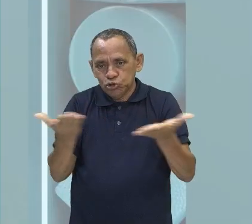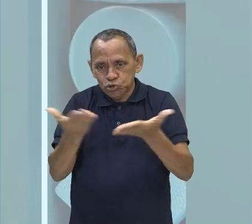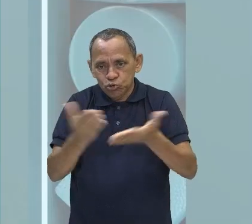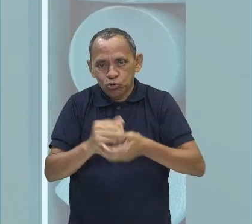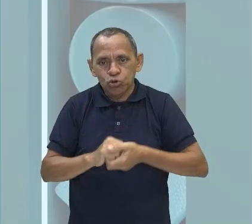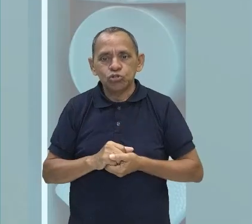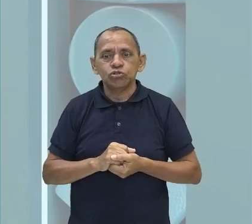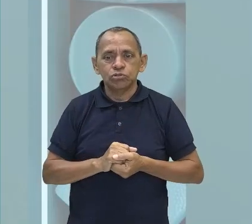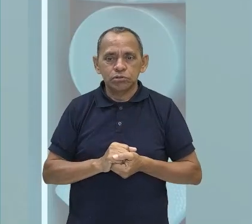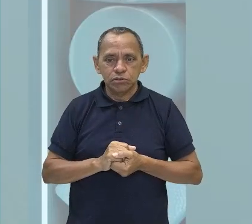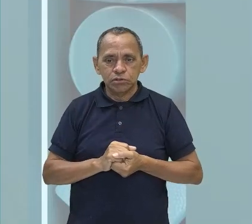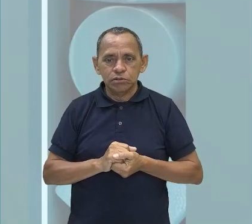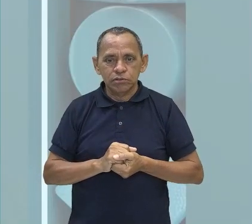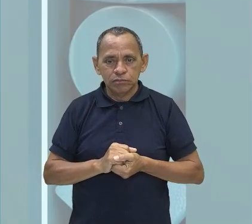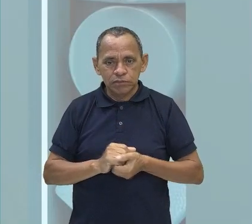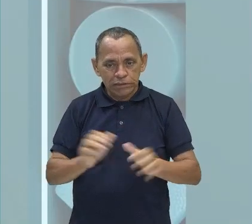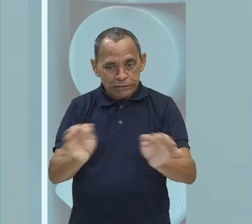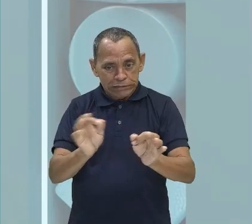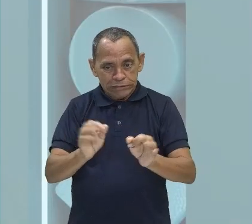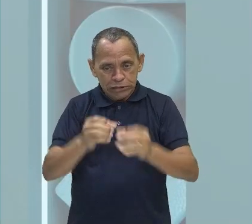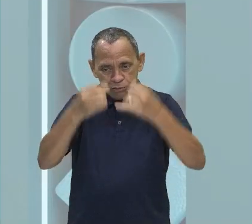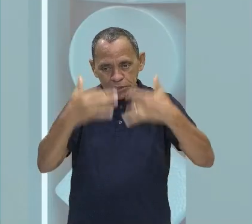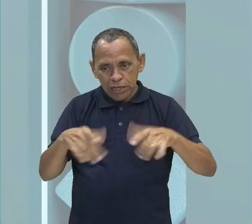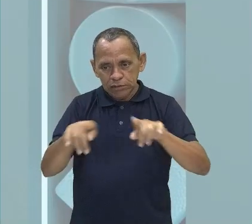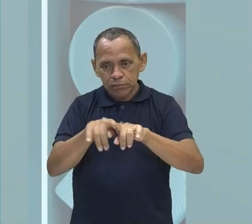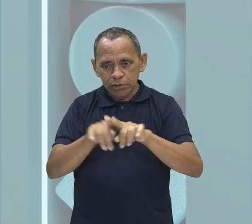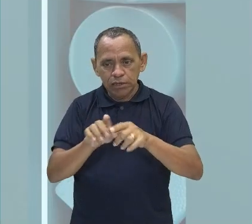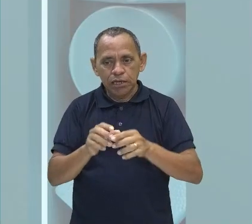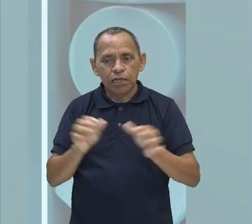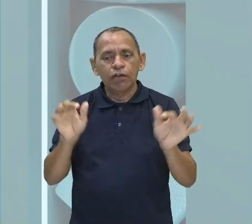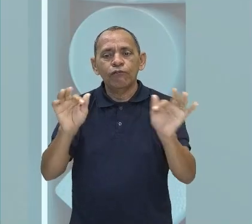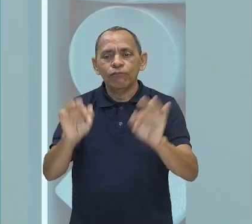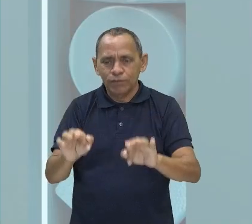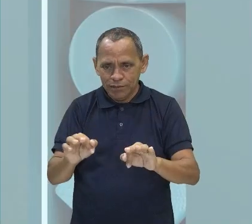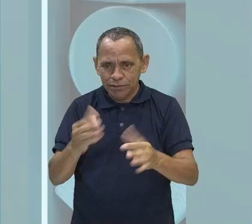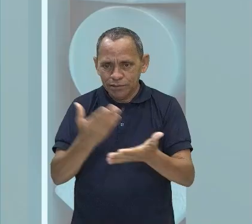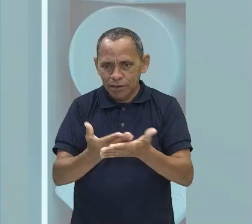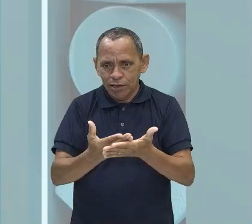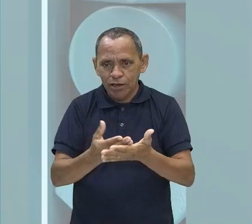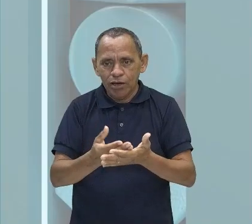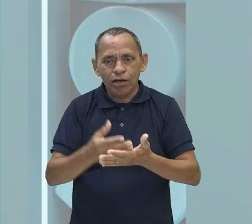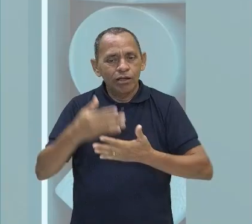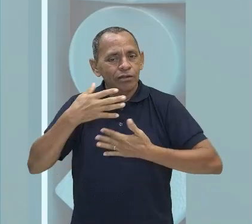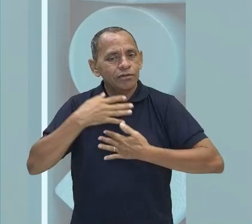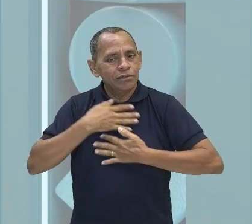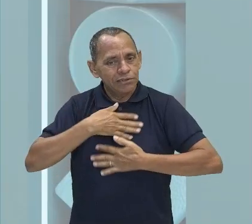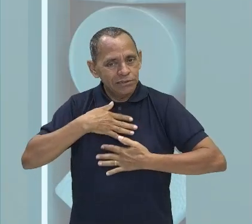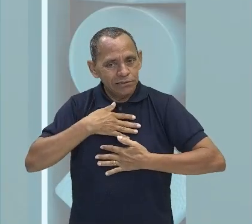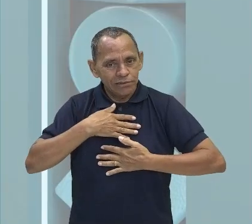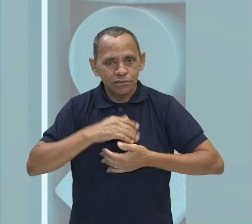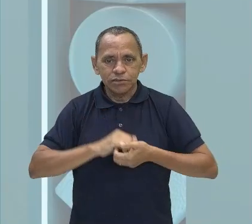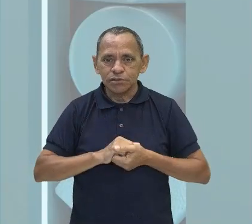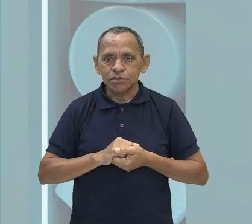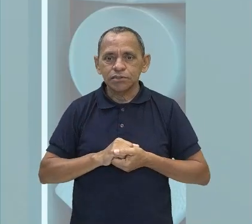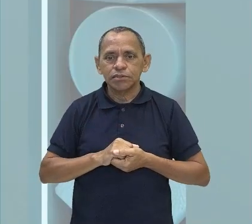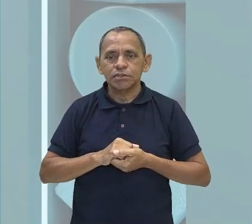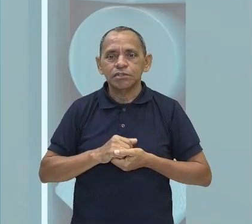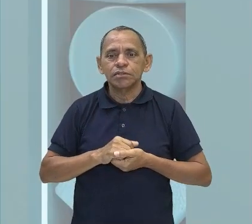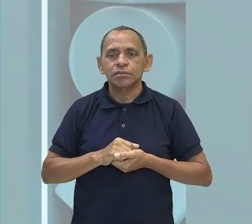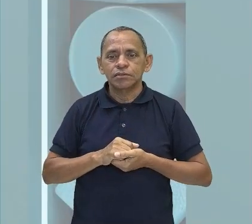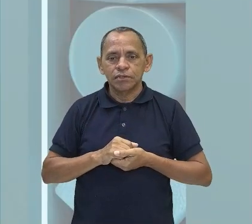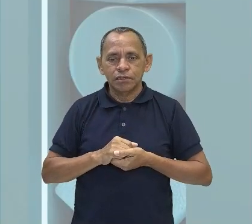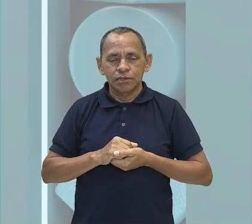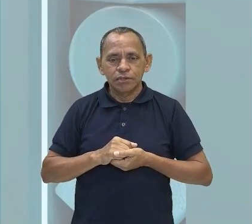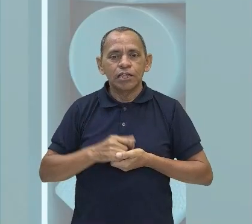Como não há mais nada a ser explicado, nós vamos encerrando por aqui. Desejo a todos vocês que tenham aprendido, fiquem